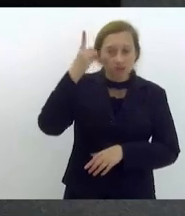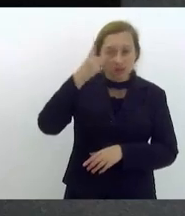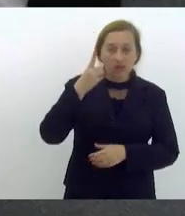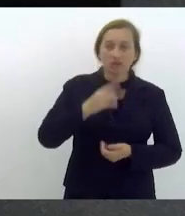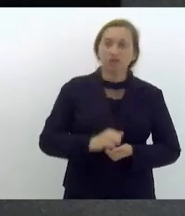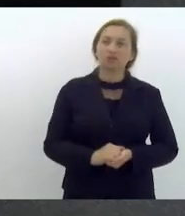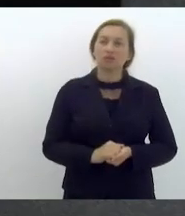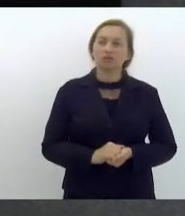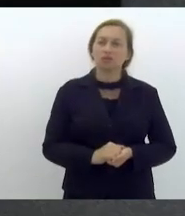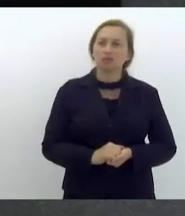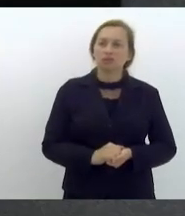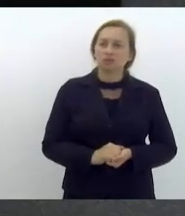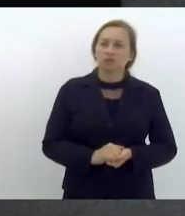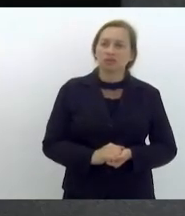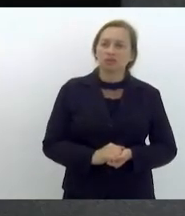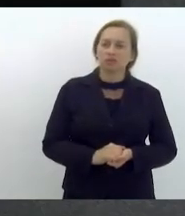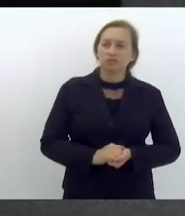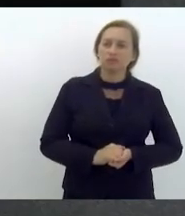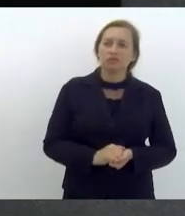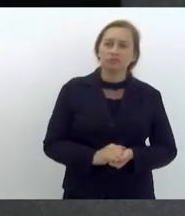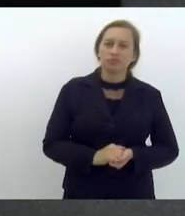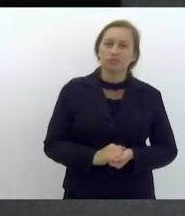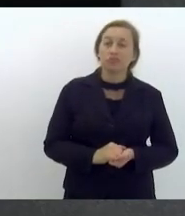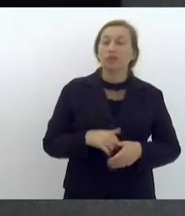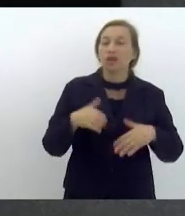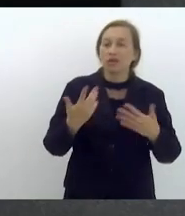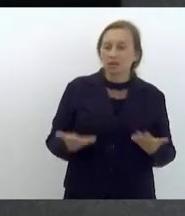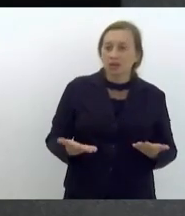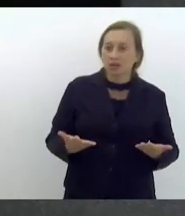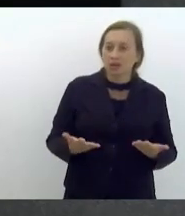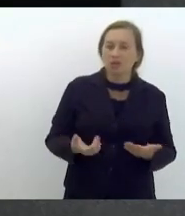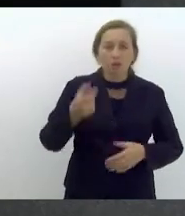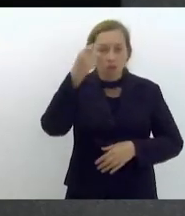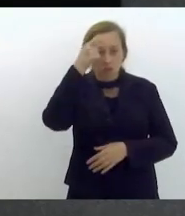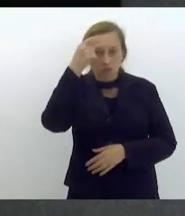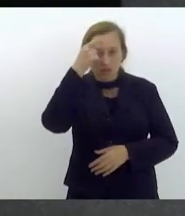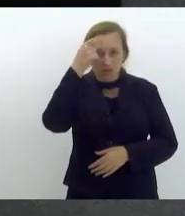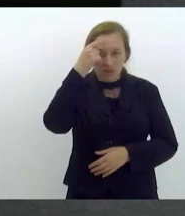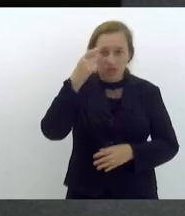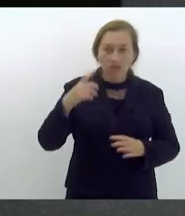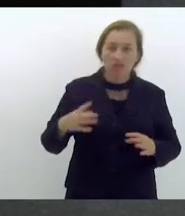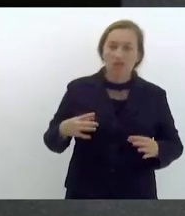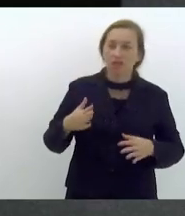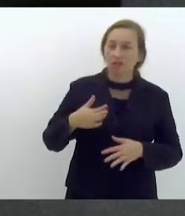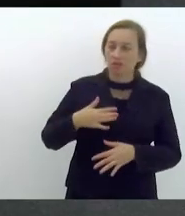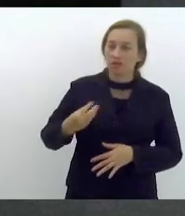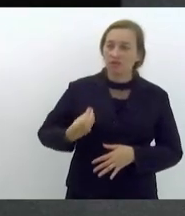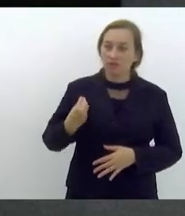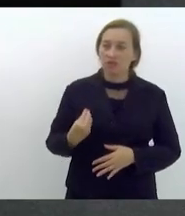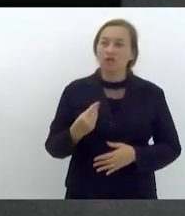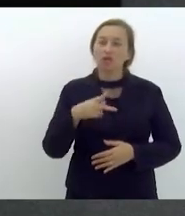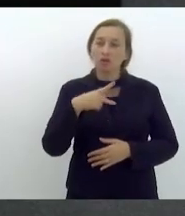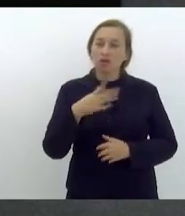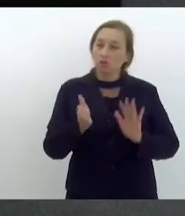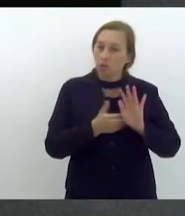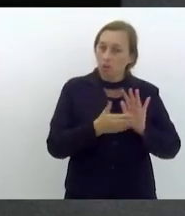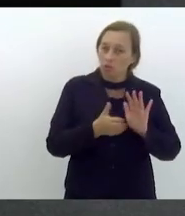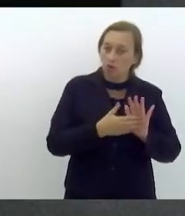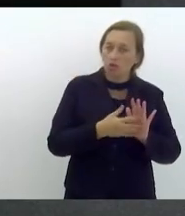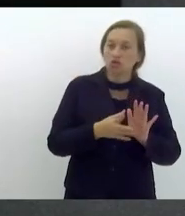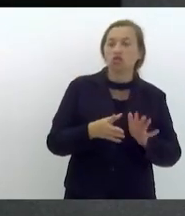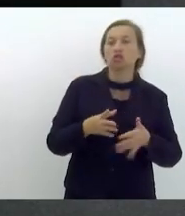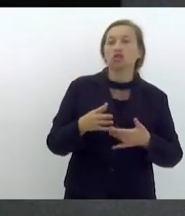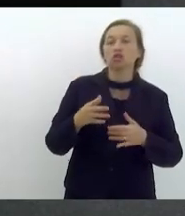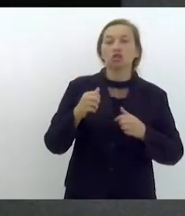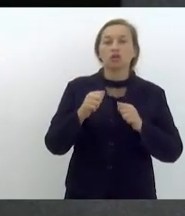Passei quatro mandatos como vereadora da cidade então tem consciência plena dos meus atos e tudo aquilo que eu propõe ao Parlamento sempre